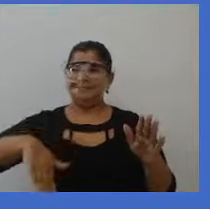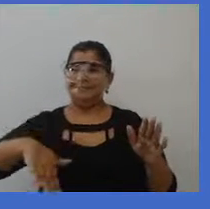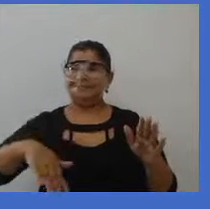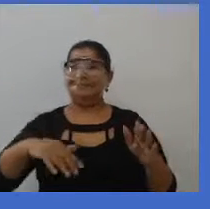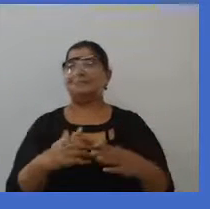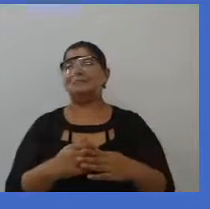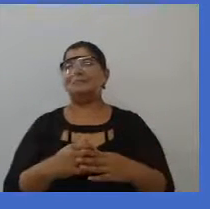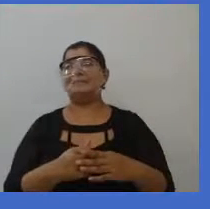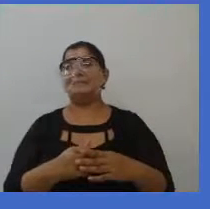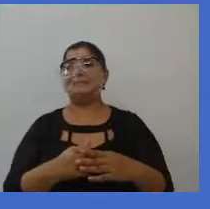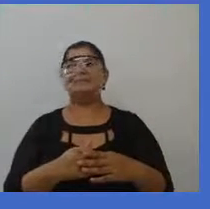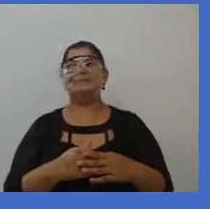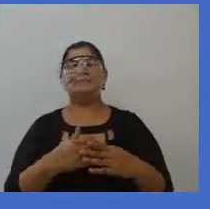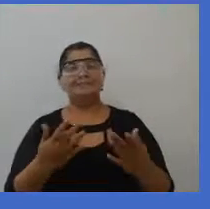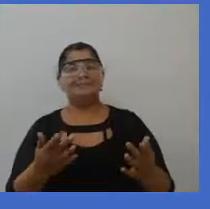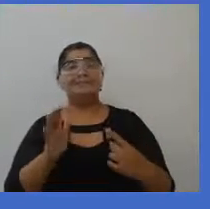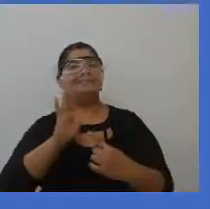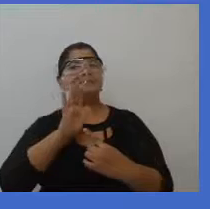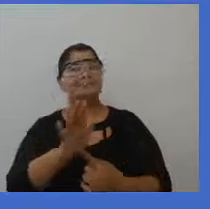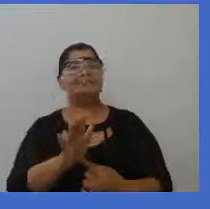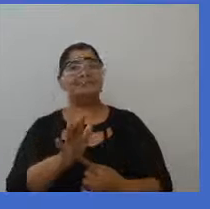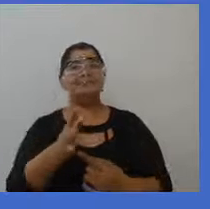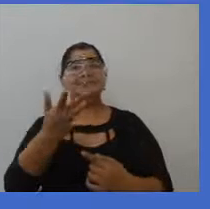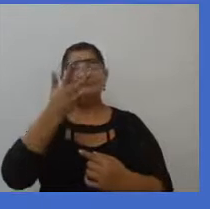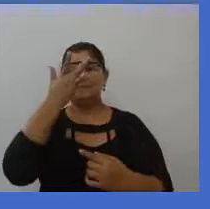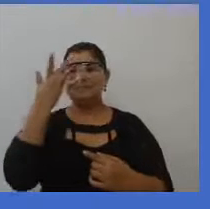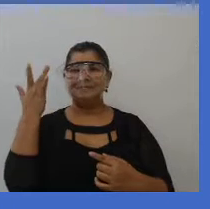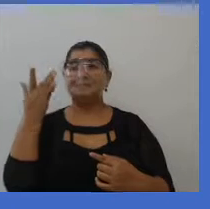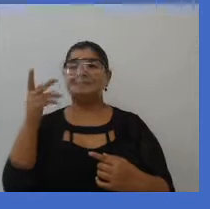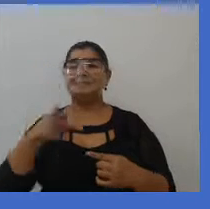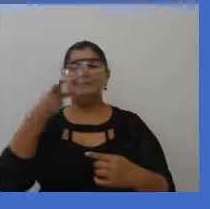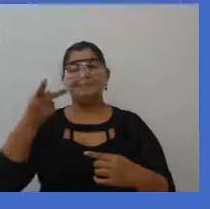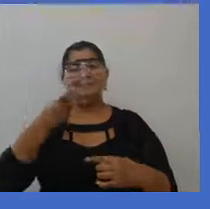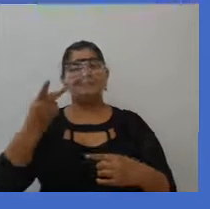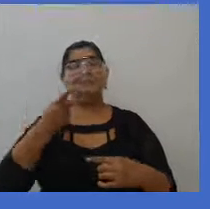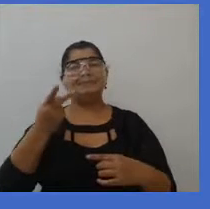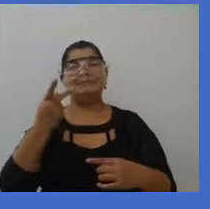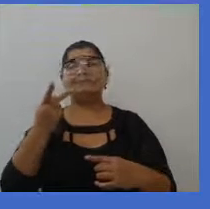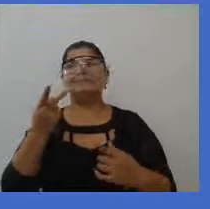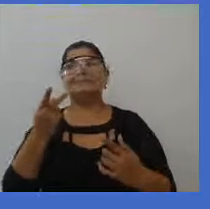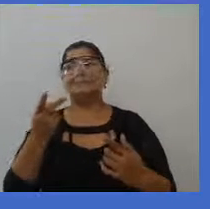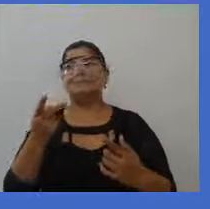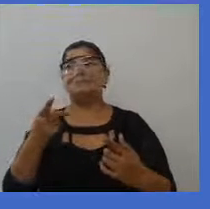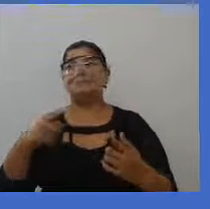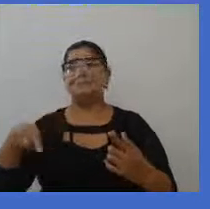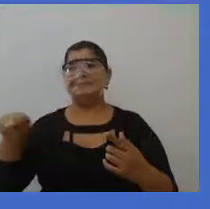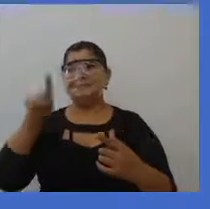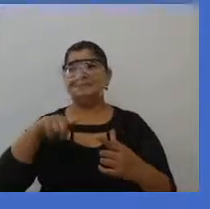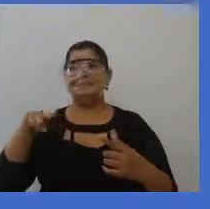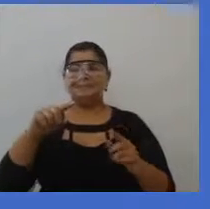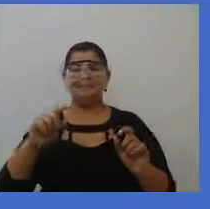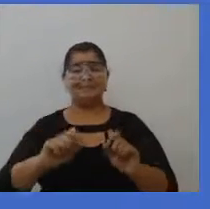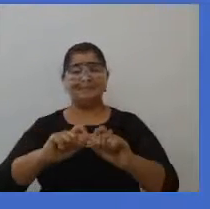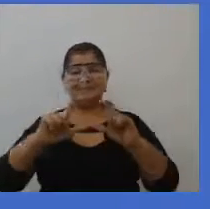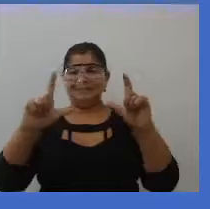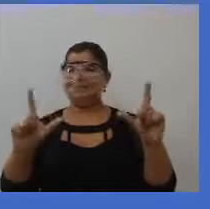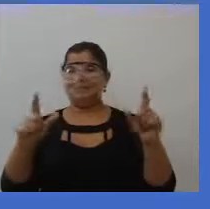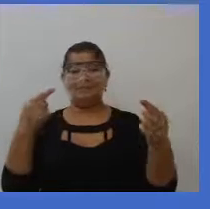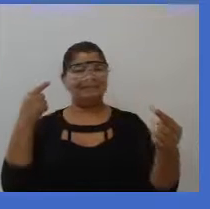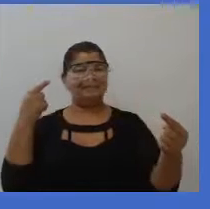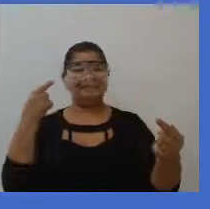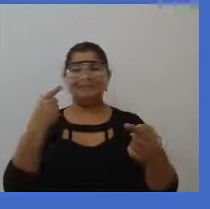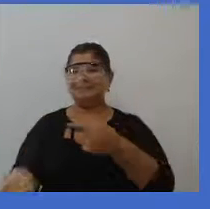aqui. Dá uma olhada para isso aí, pessoal. Isso é uma brincadeira. Isso é um meme. Vocês sabem muito